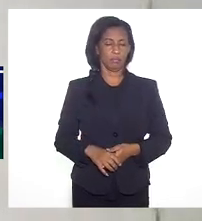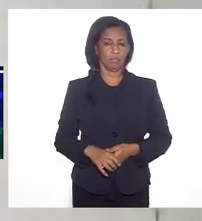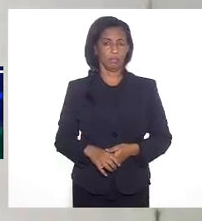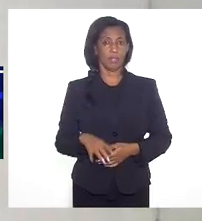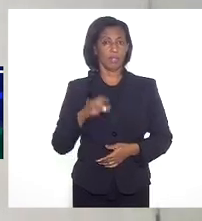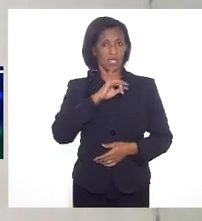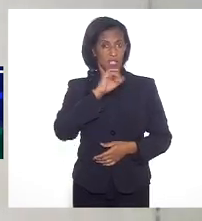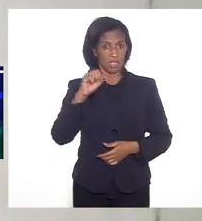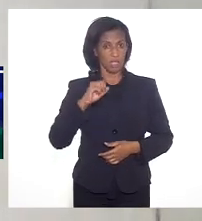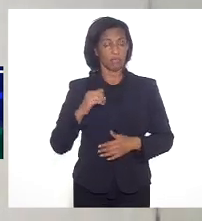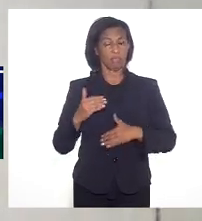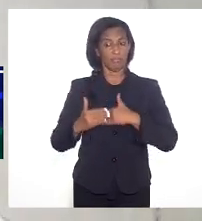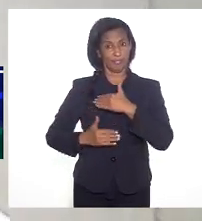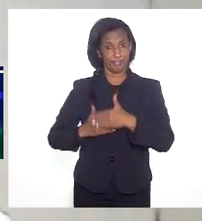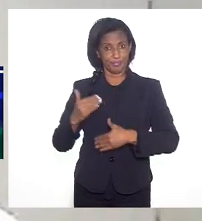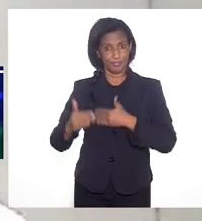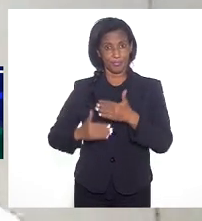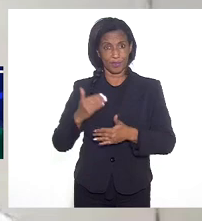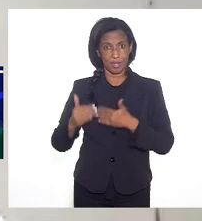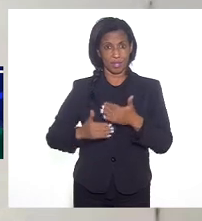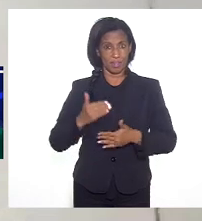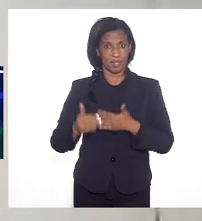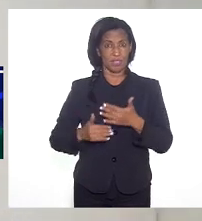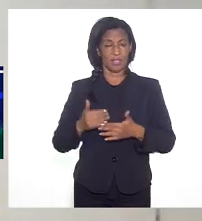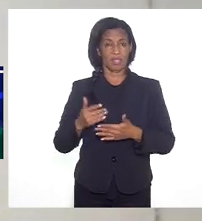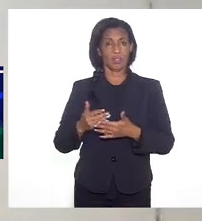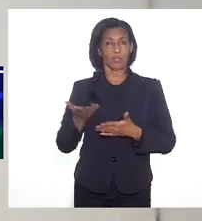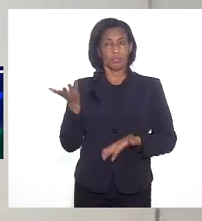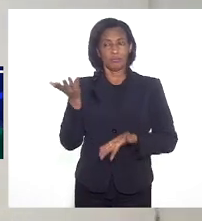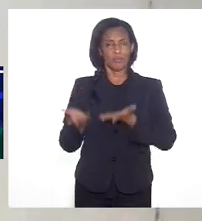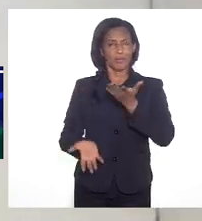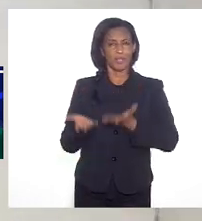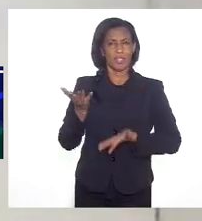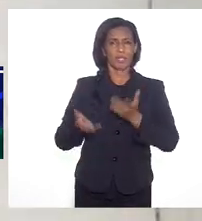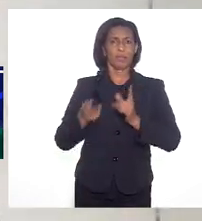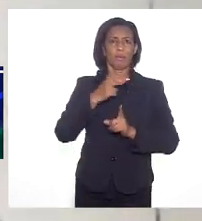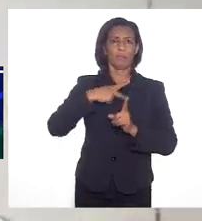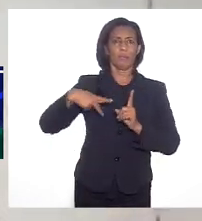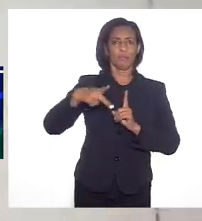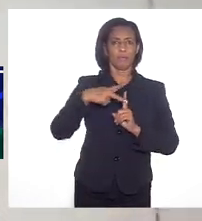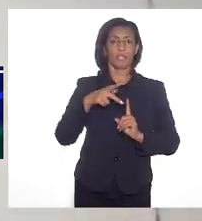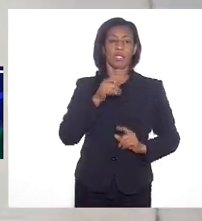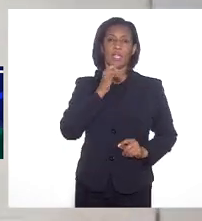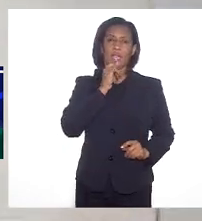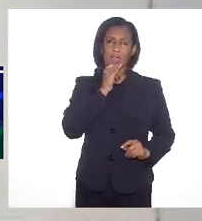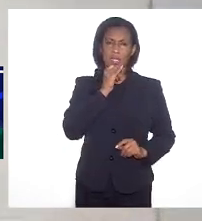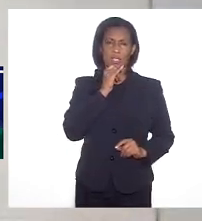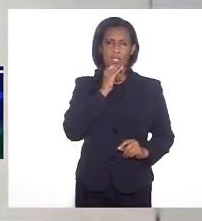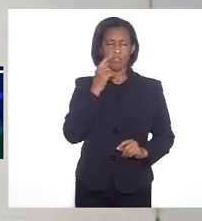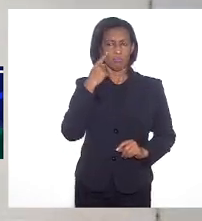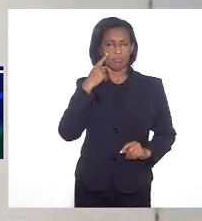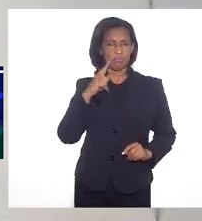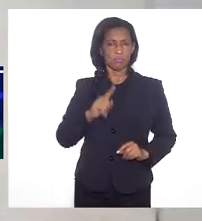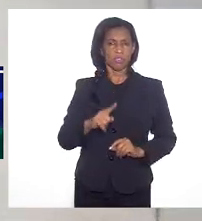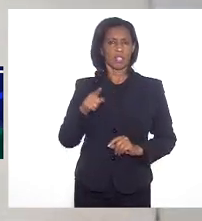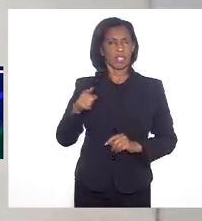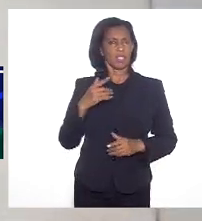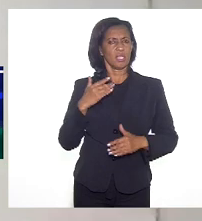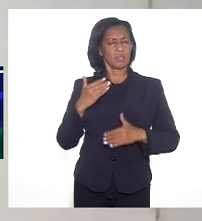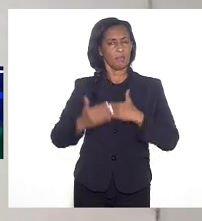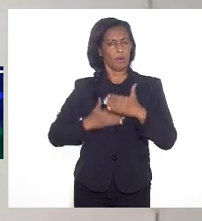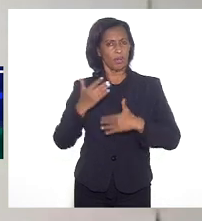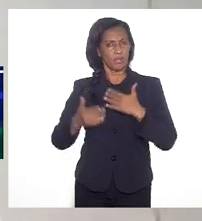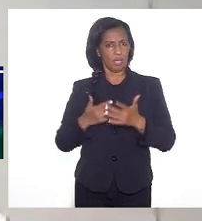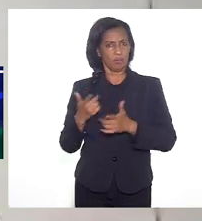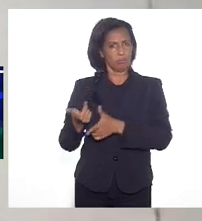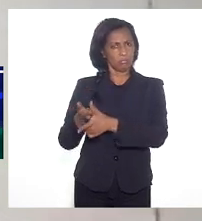foi um processo que acabou de gerar desequilíbrios ao Rio Previdência e é triste a gente constatar que esse processo de